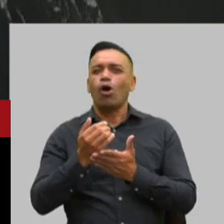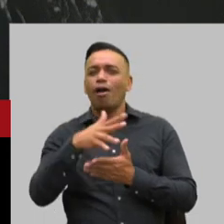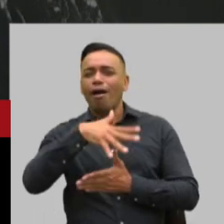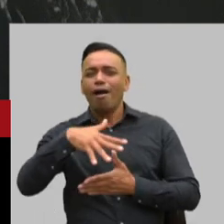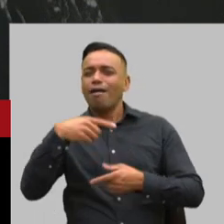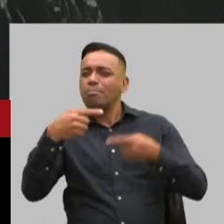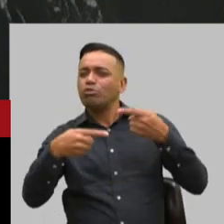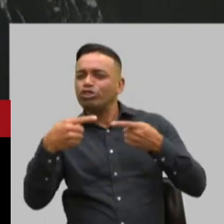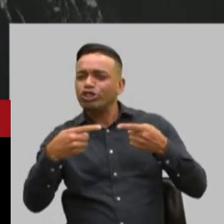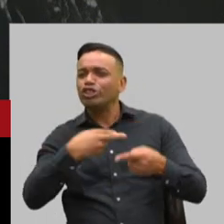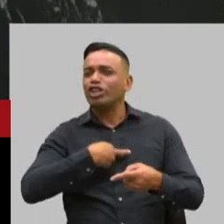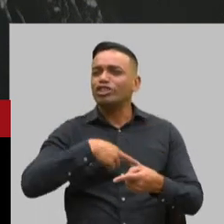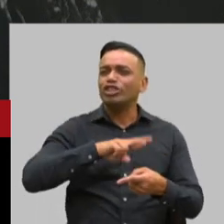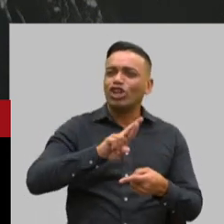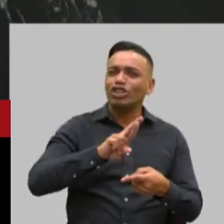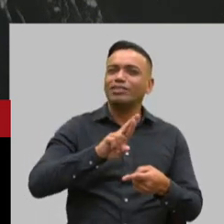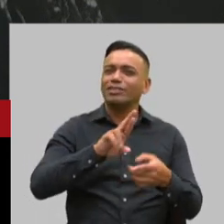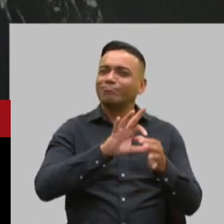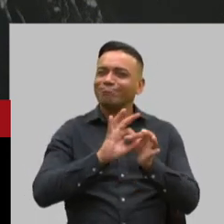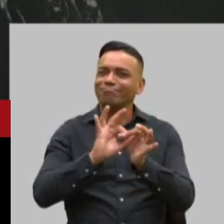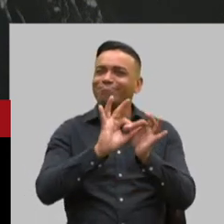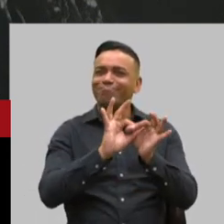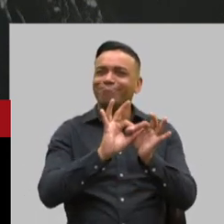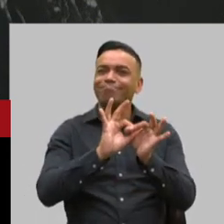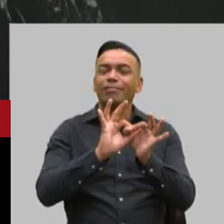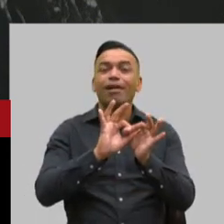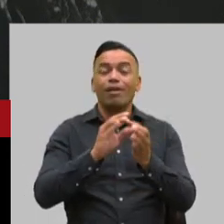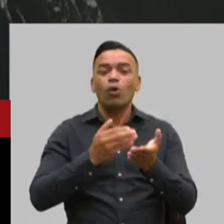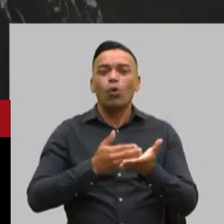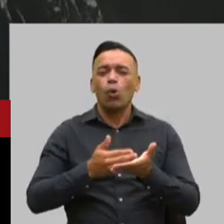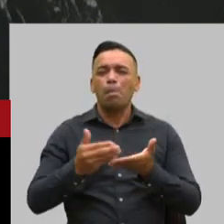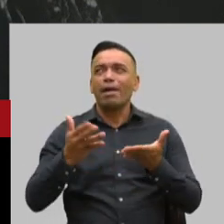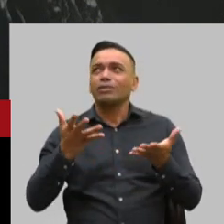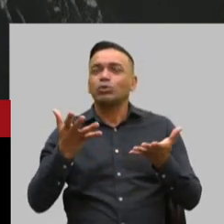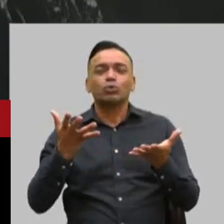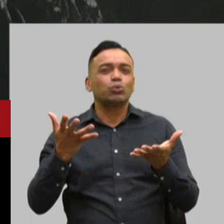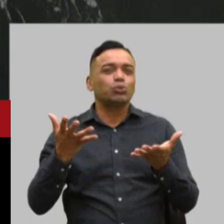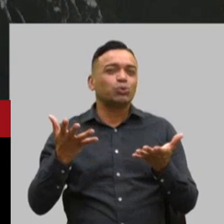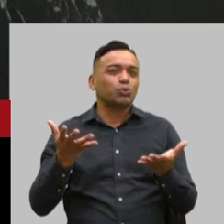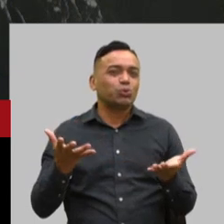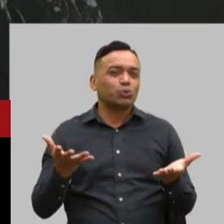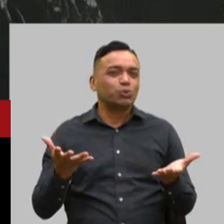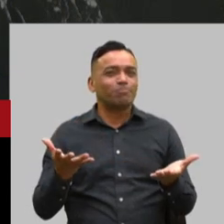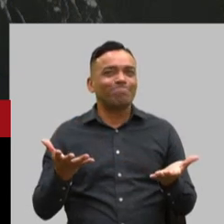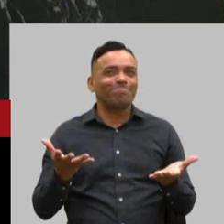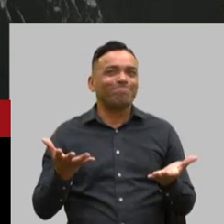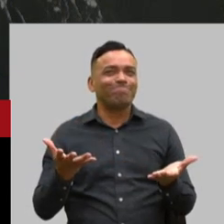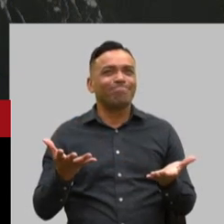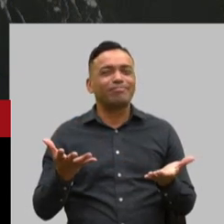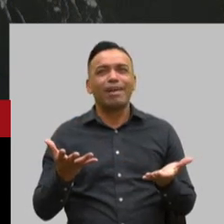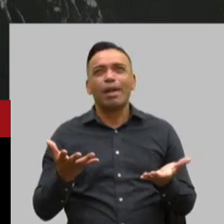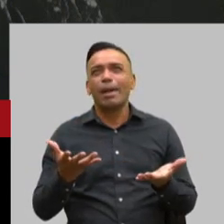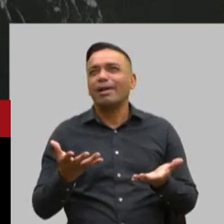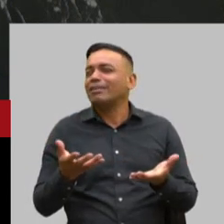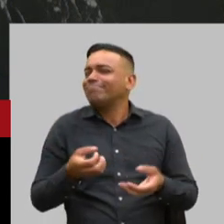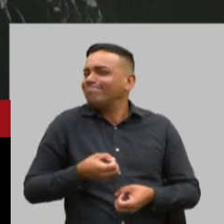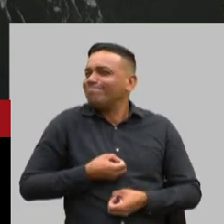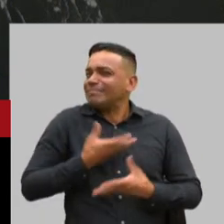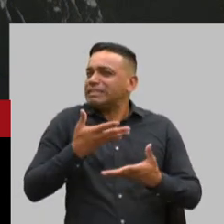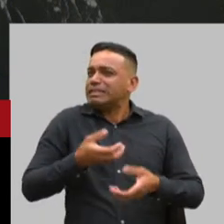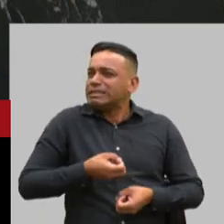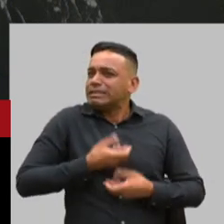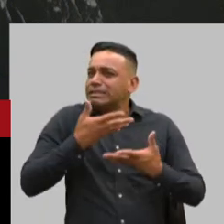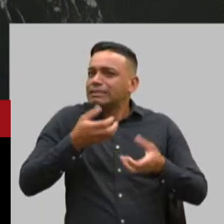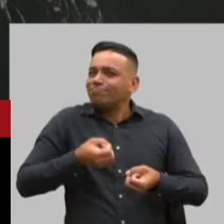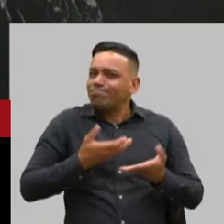dois, como aqui, eu começo assim com essa... É um desabafo, é um lamento, mas